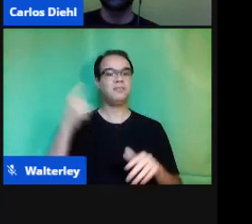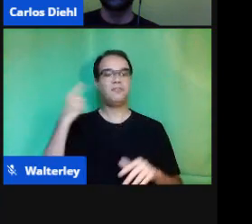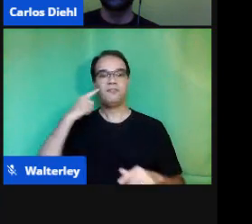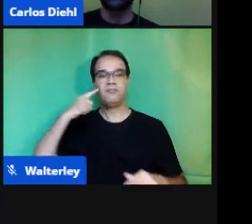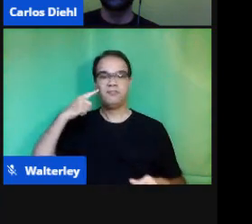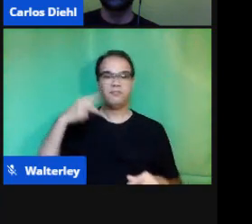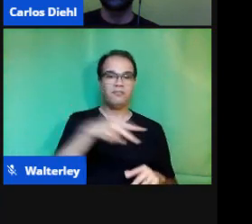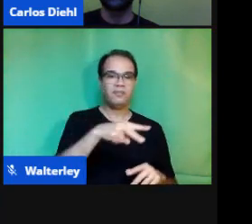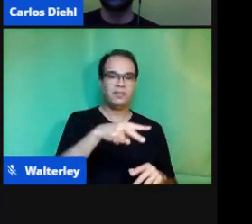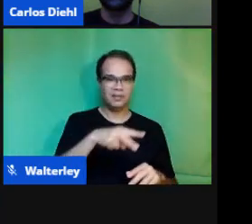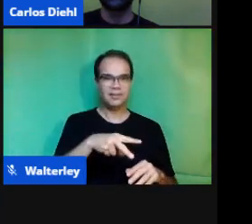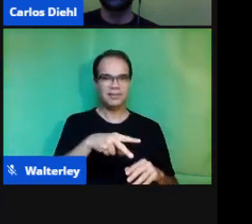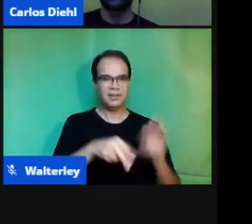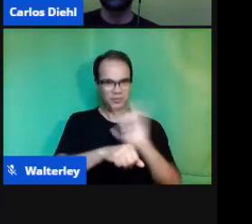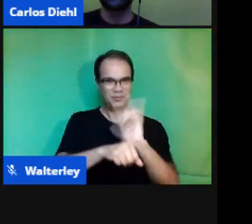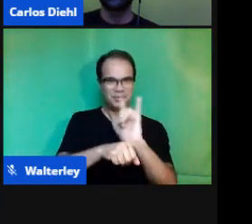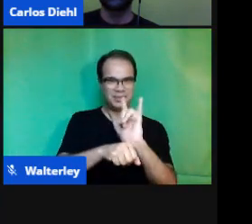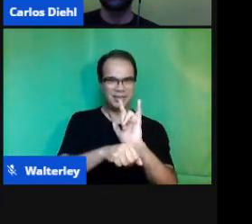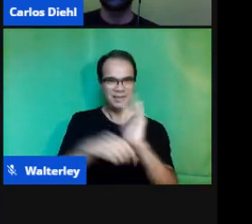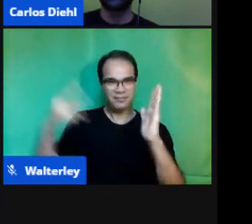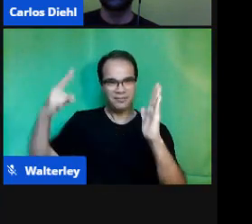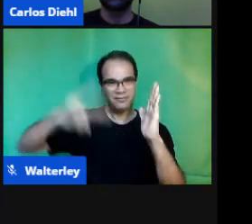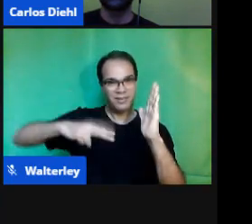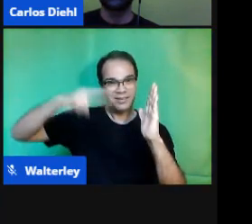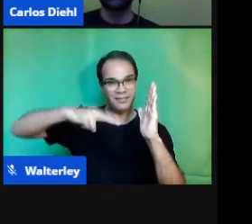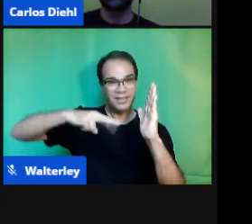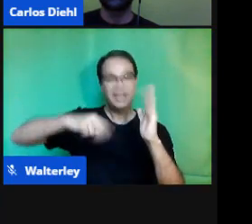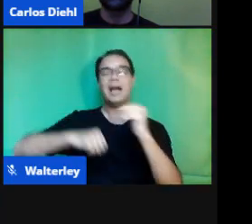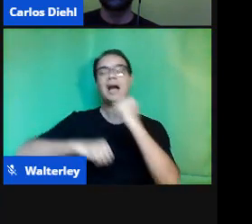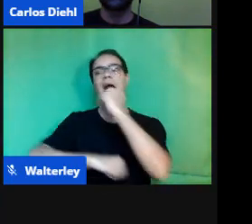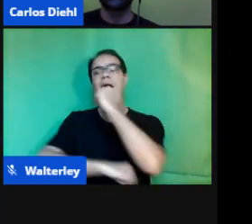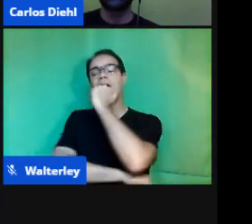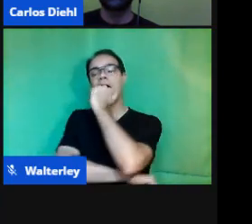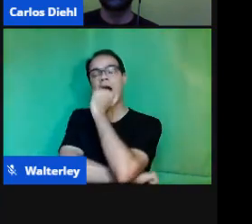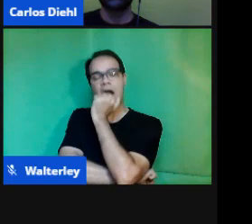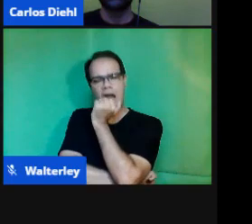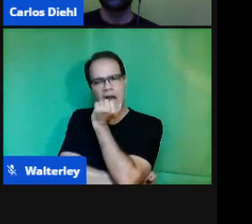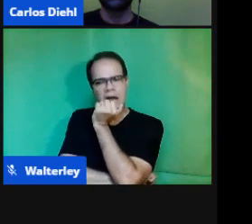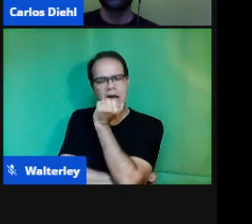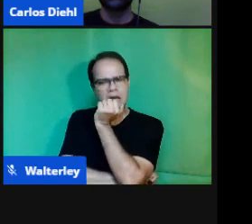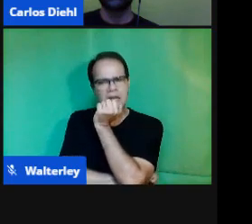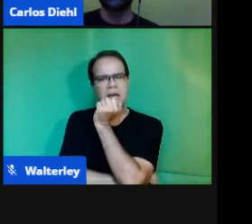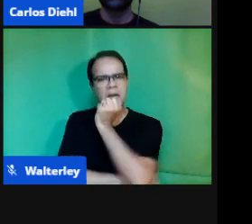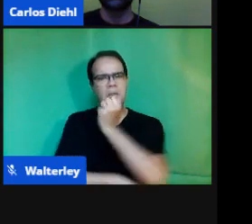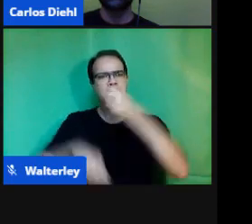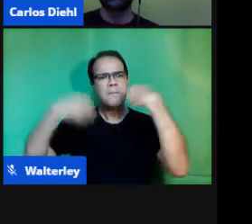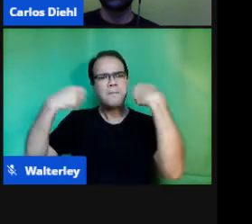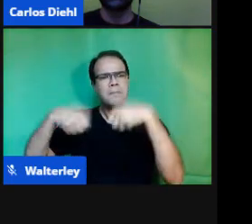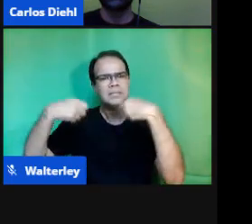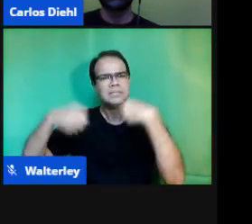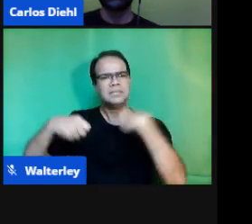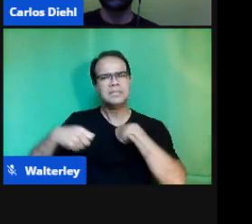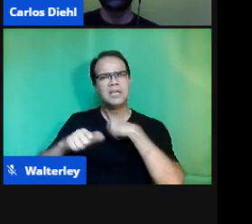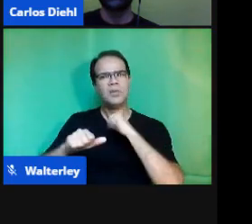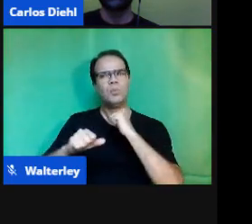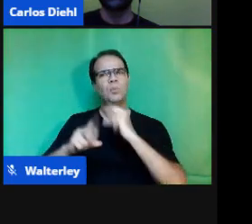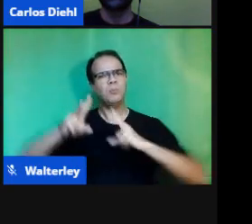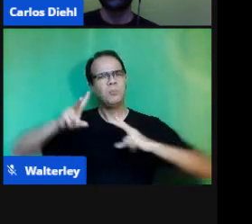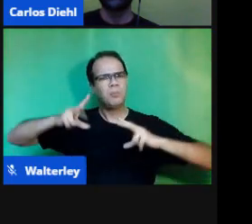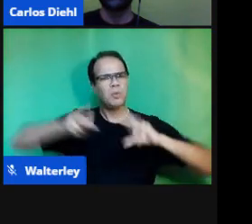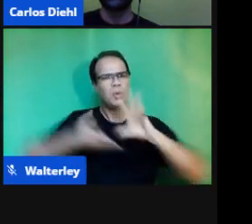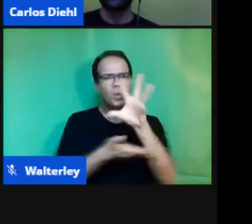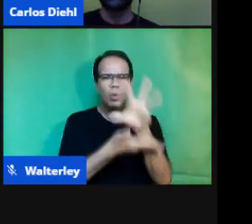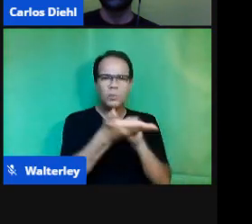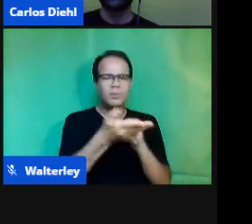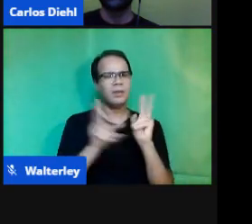outras empresas, outros bancos, a ajudar outras comunidades carentes. Num país como o nosso, tão rico e com tanta